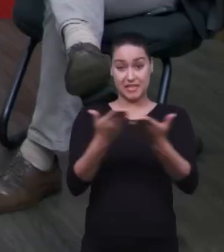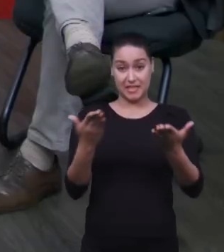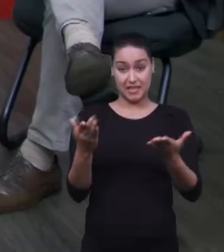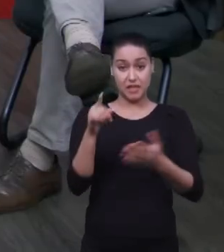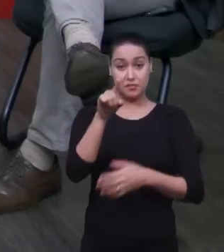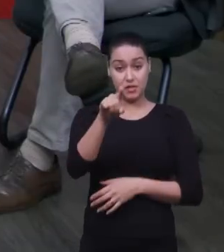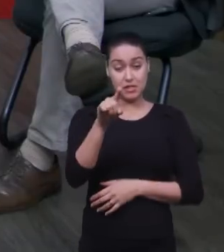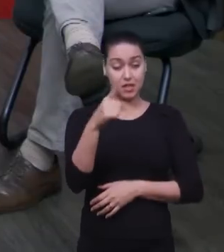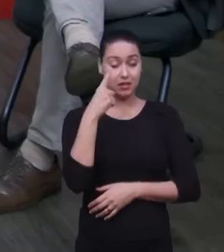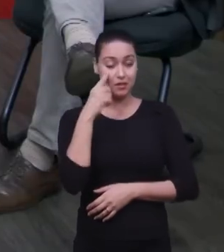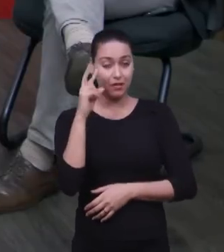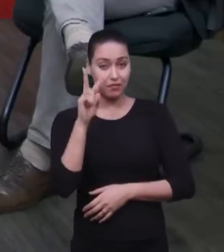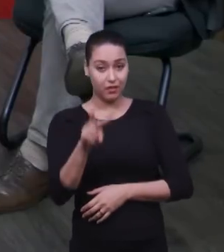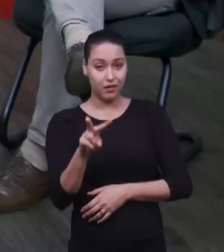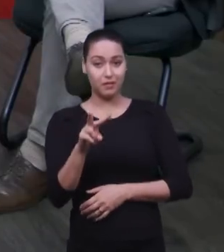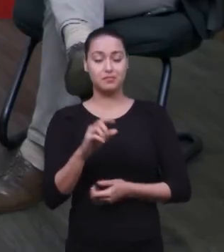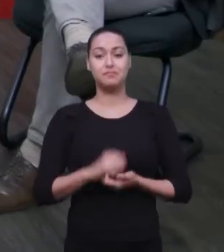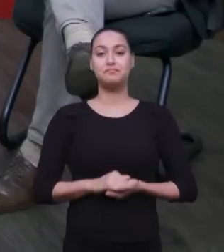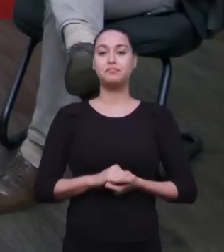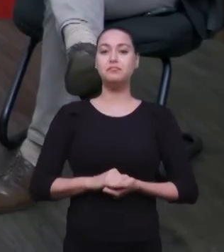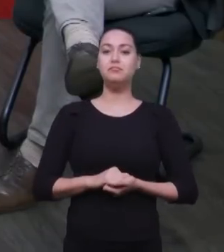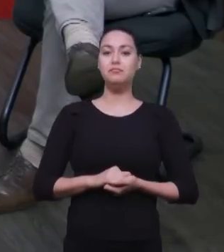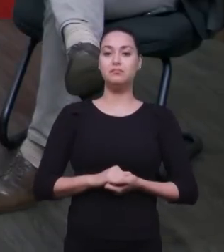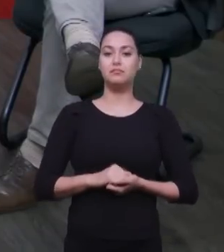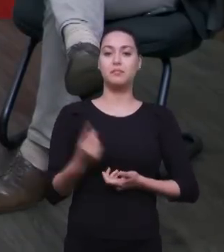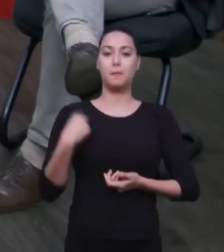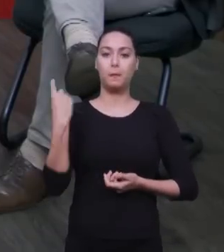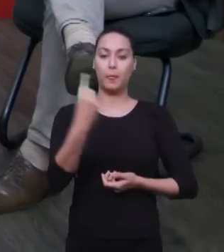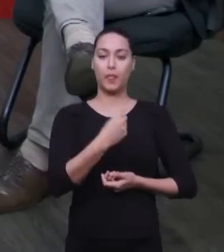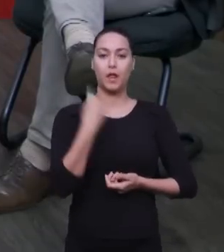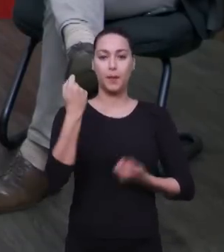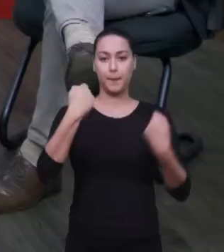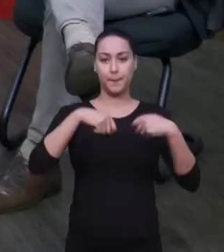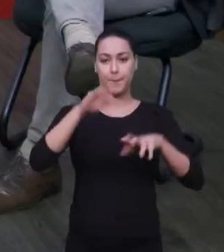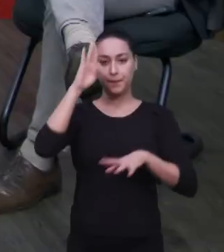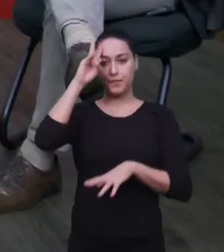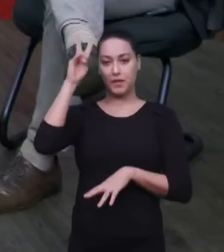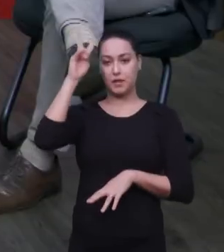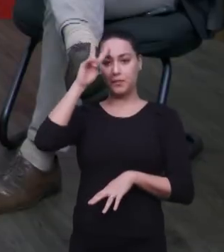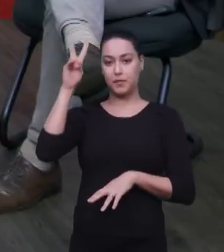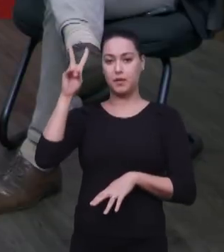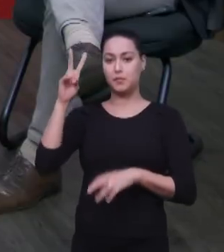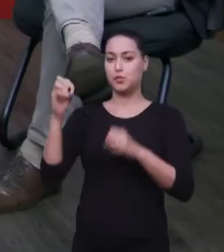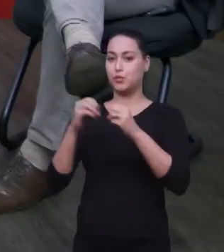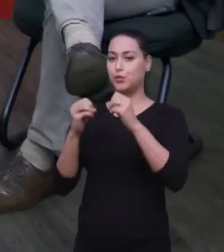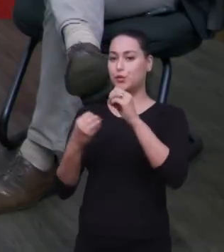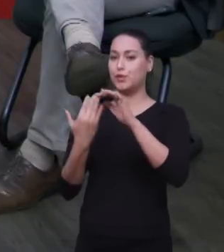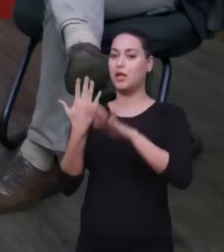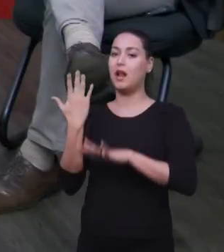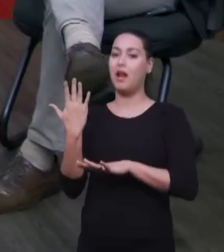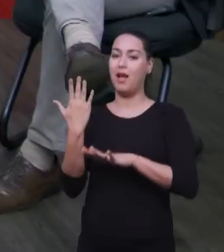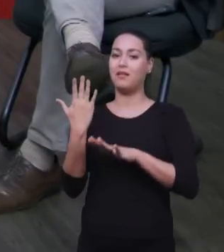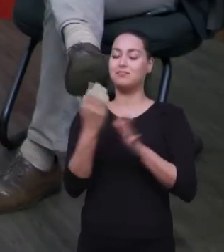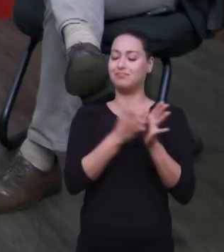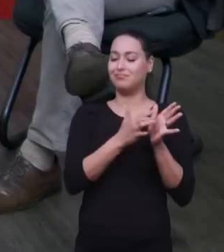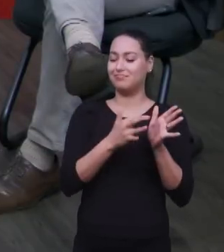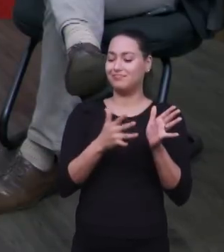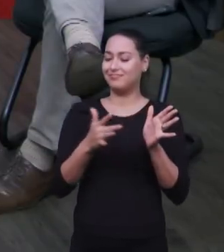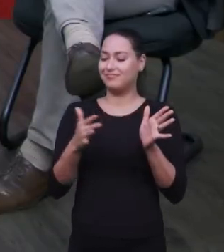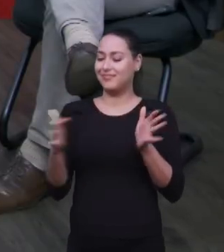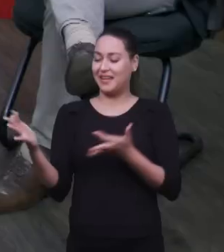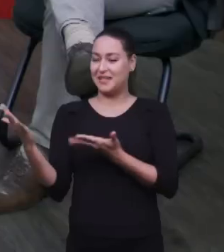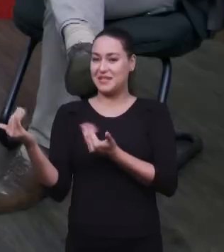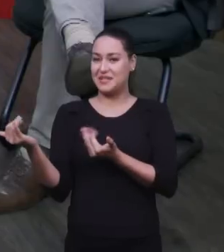vocês, sabendo também você que está nos assistindo, que nós temos que lembrar do nosso Criador nos dias da